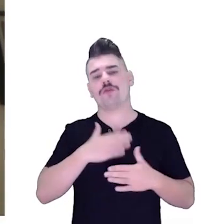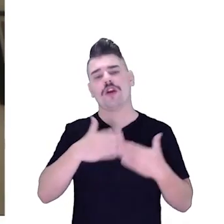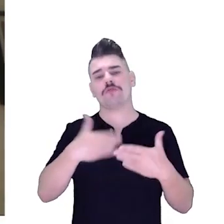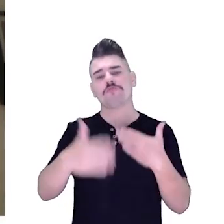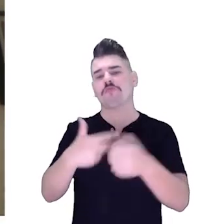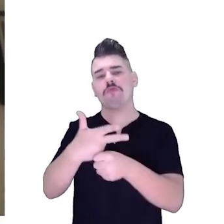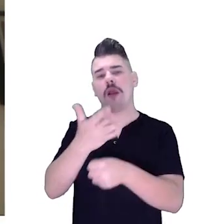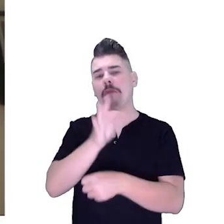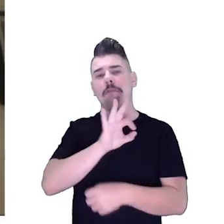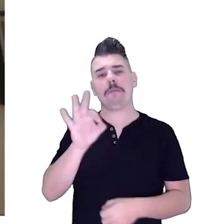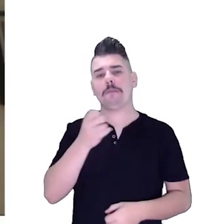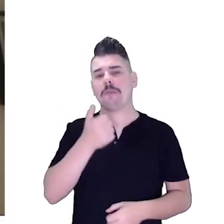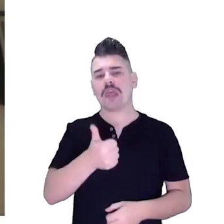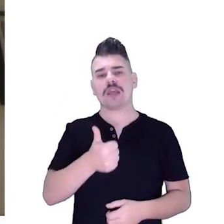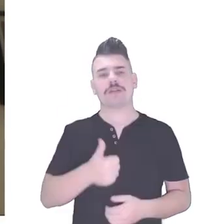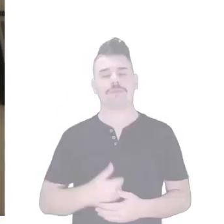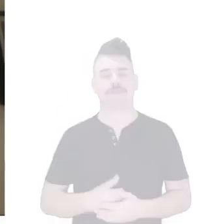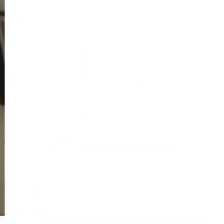bem a filmagem.